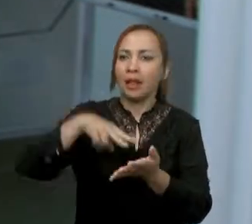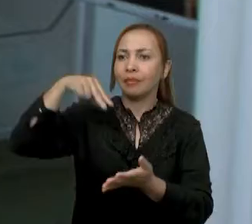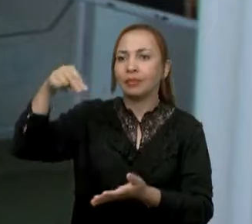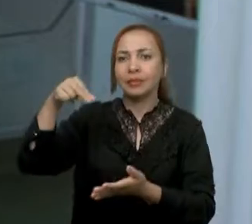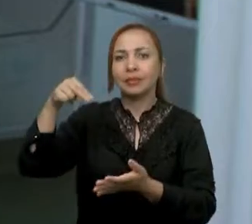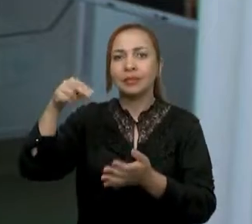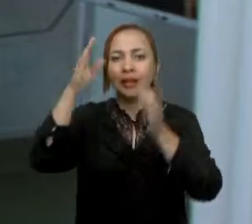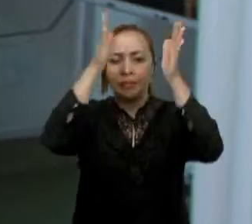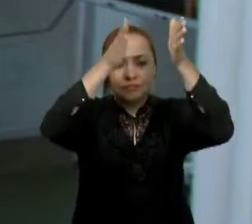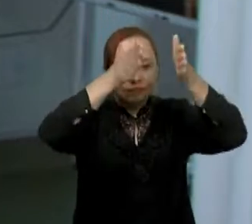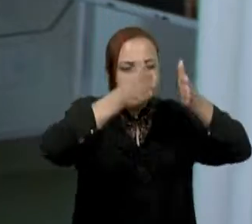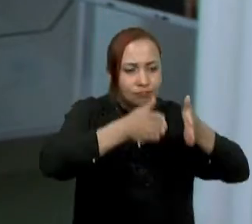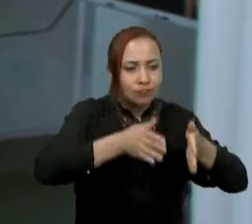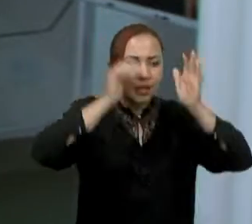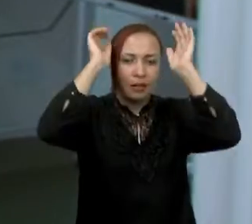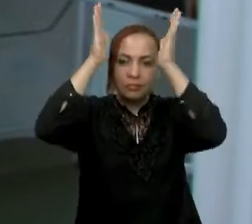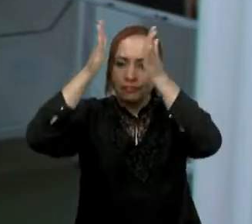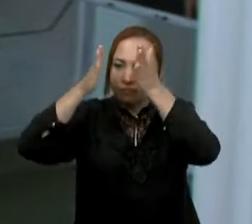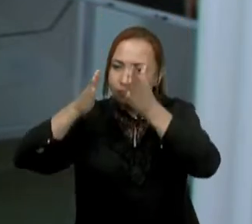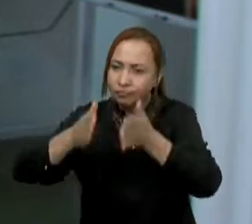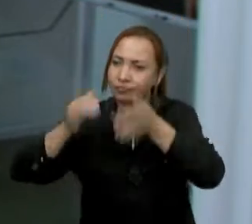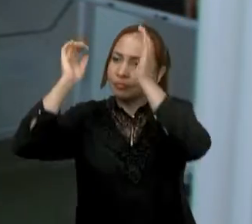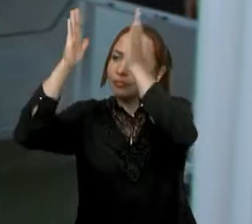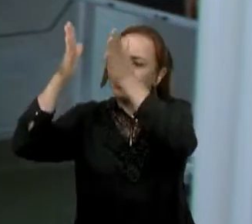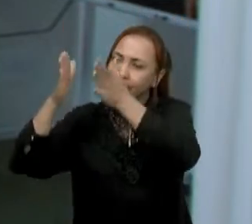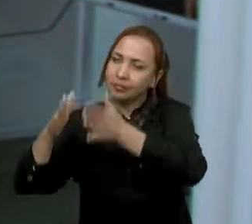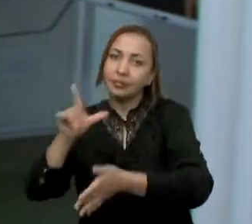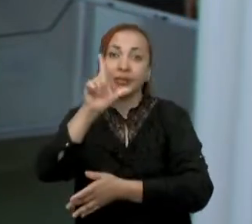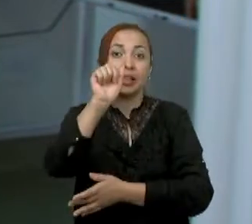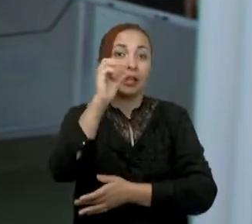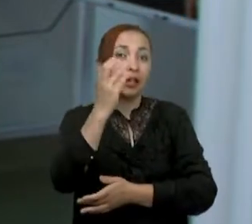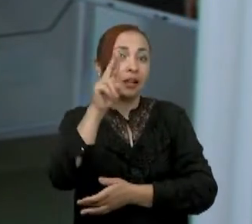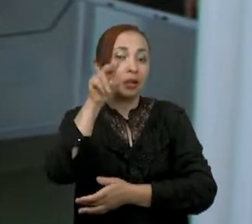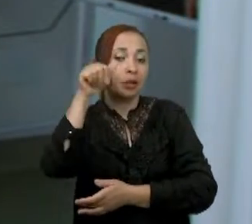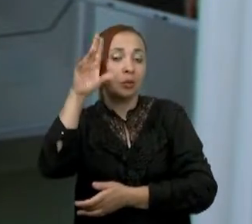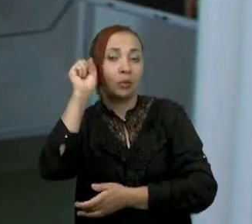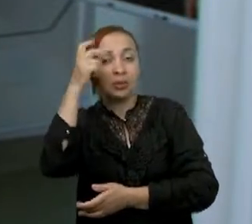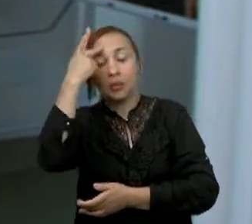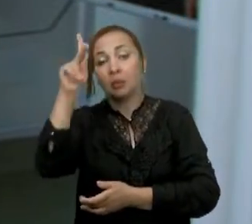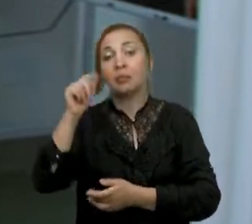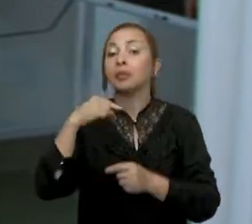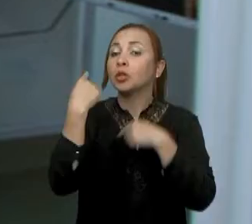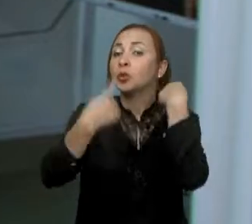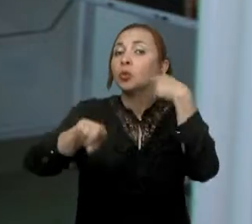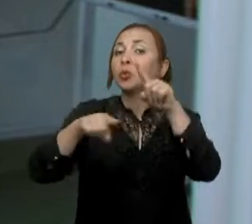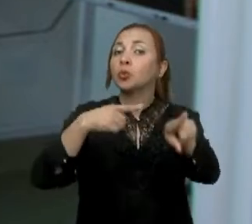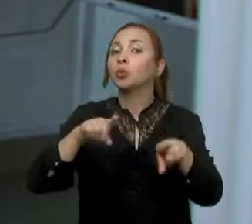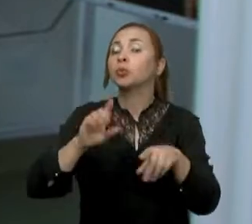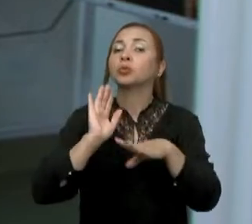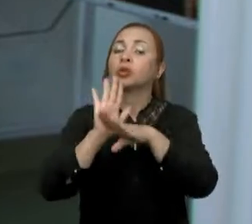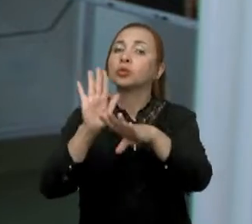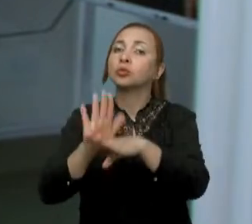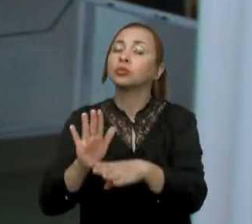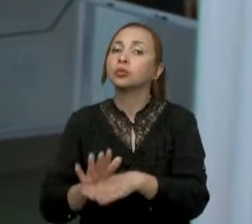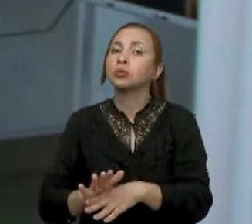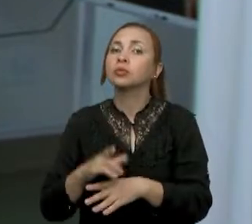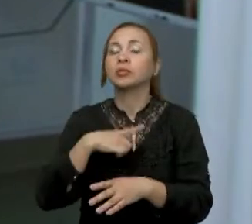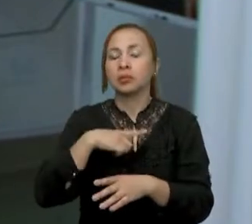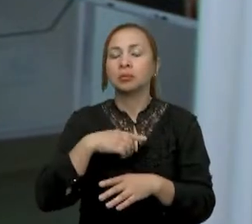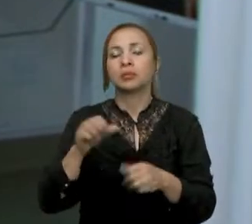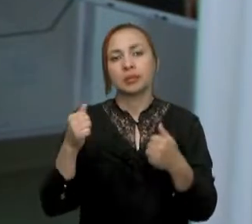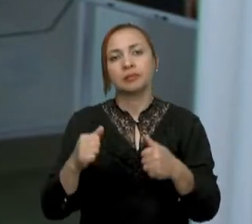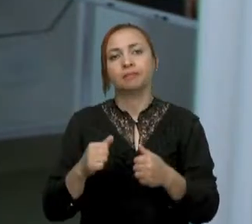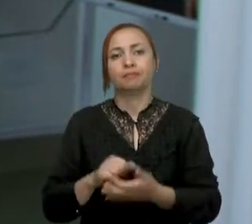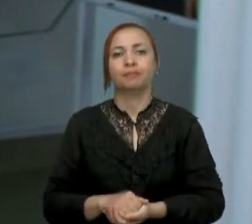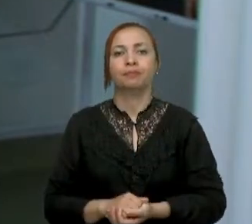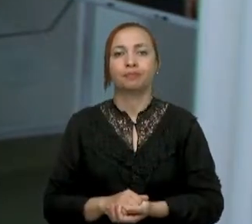levantar lacunas né de pode apresentar lacunas para que outros atendimentos outro direcionamentos possam ser feitos em